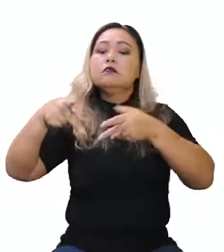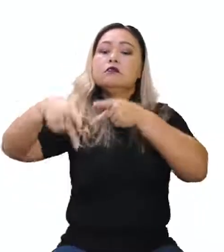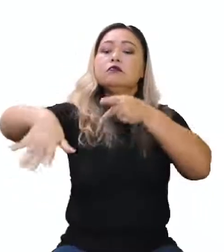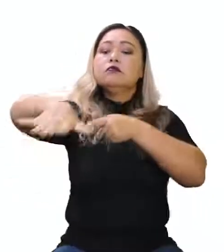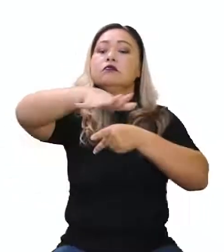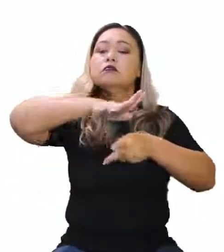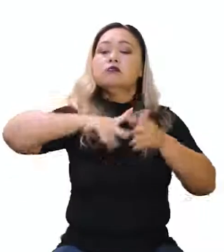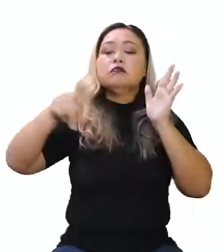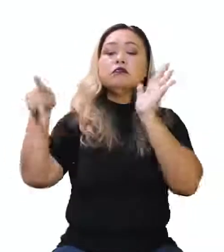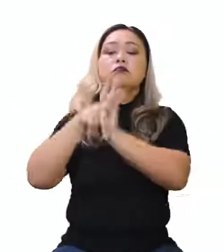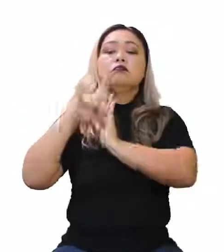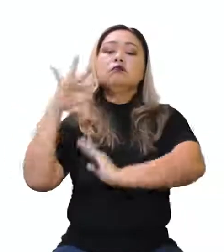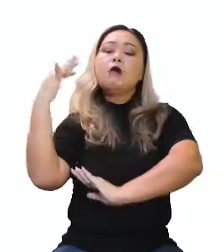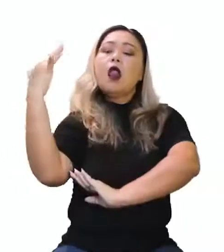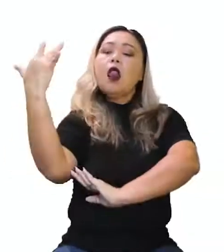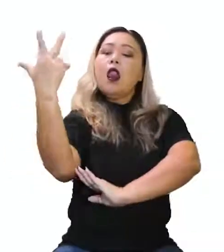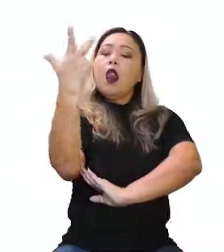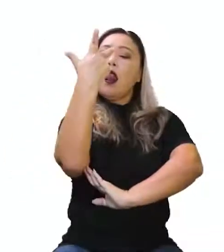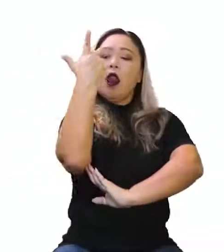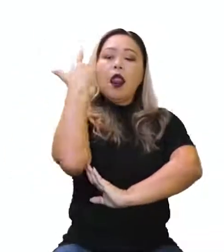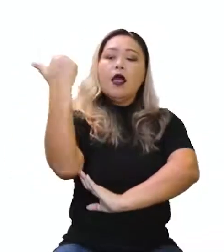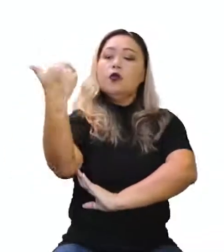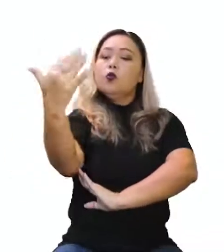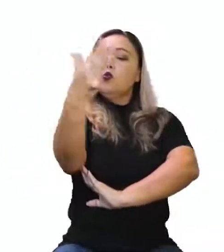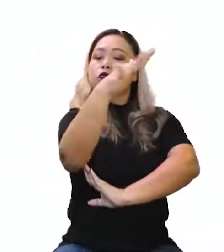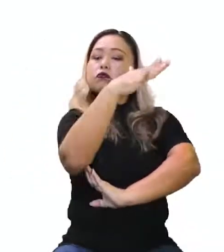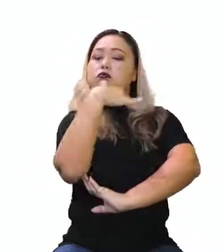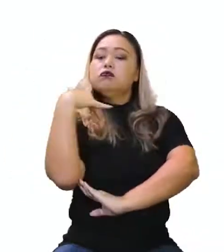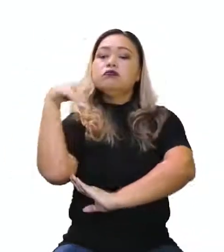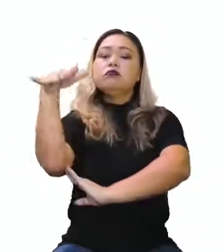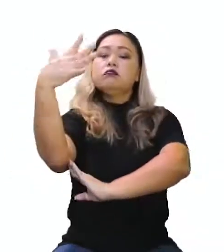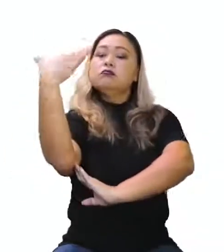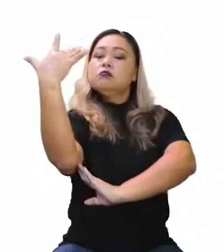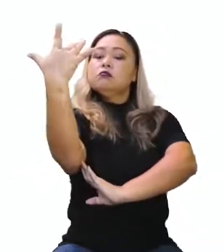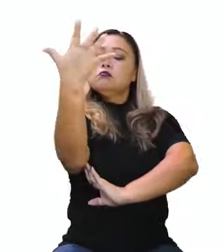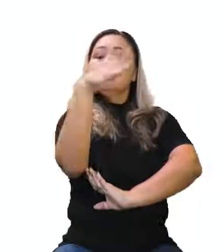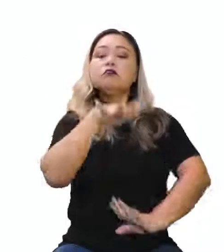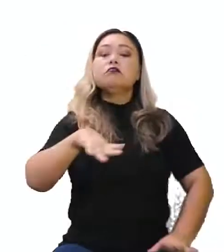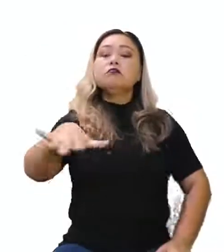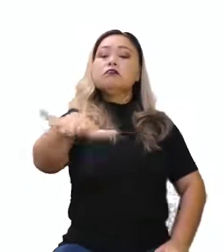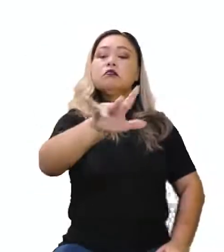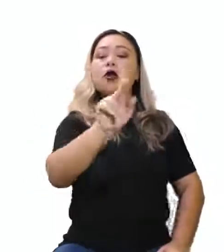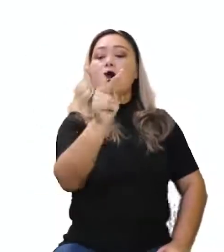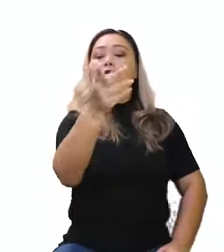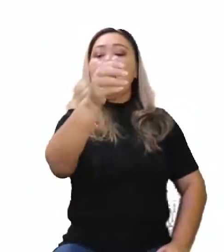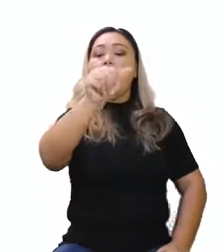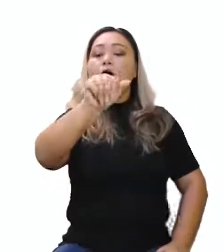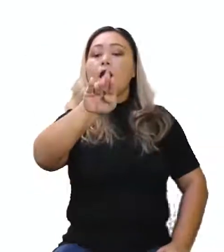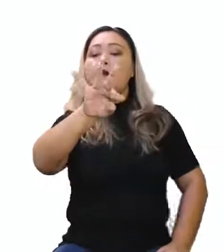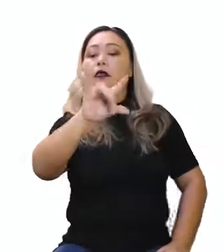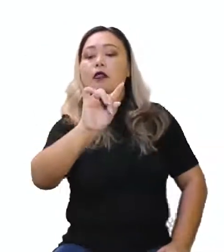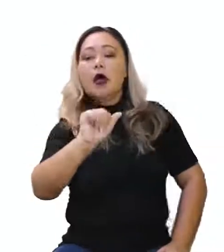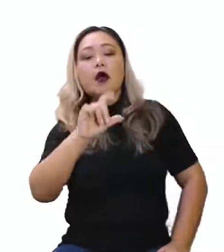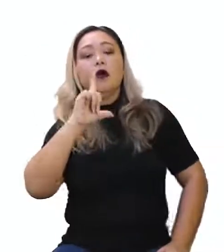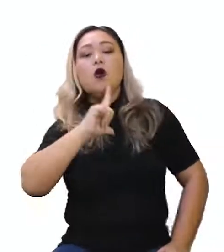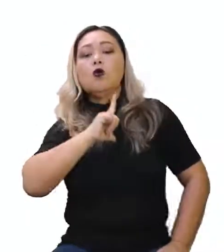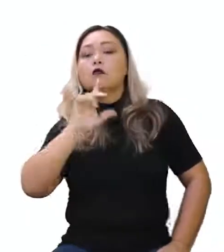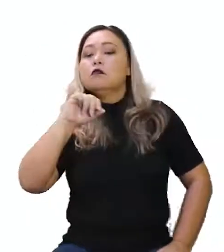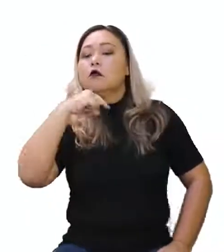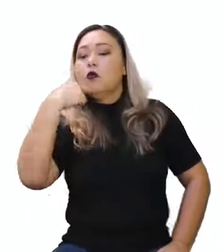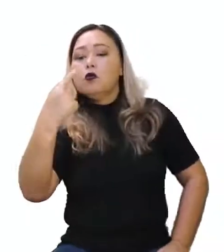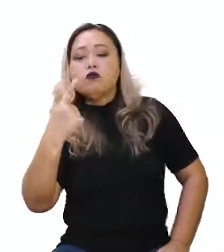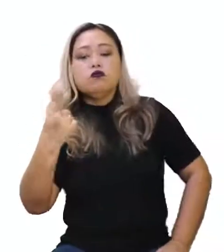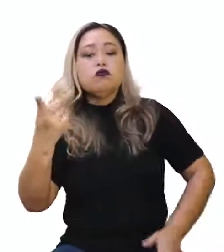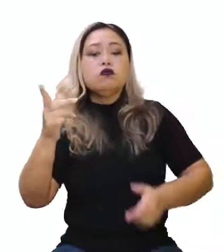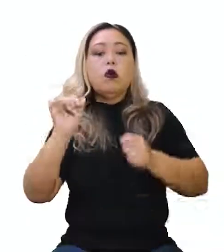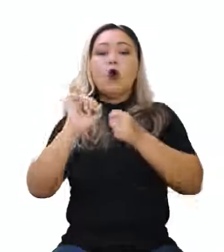populações silvestres, naturais, que estão, né, no seu habitat natural, sujeito aos predadores e a